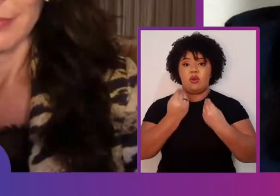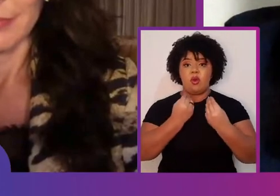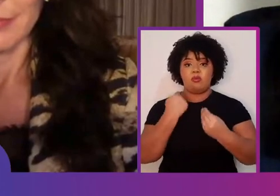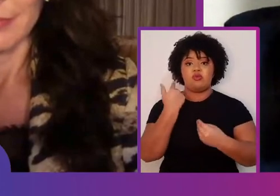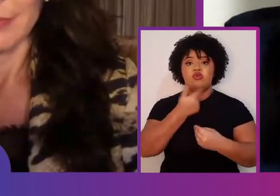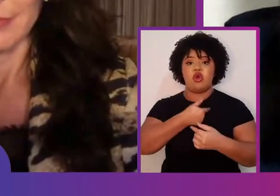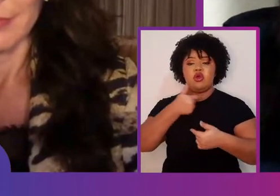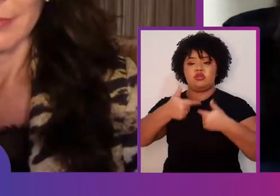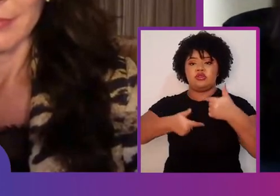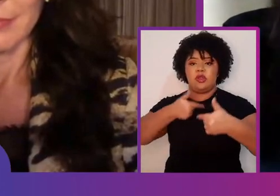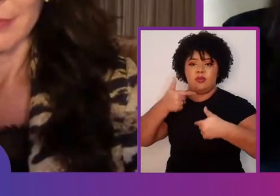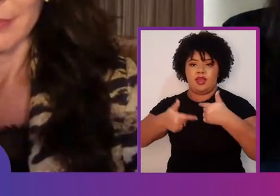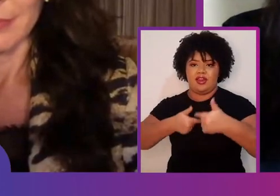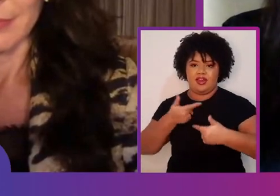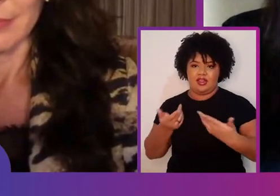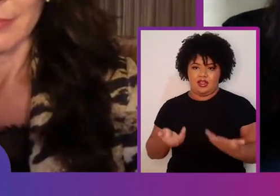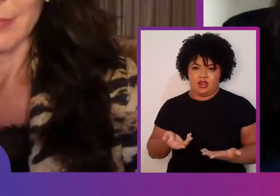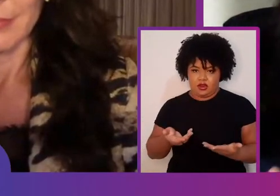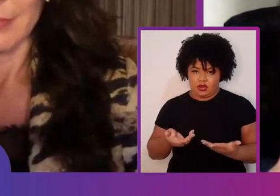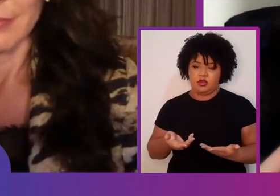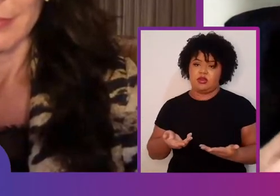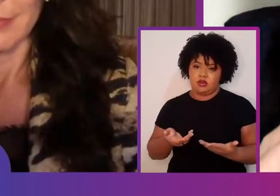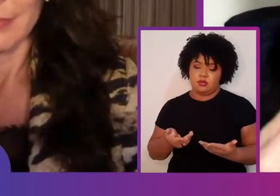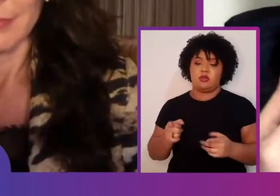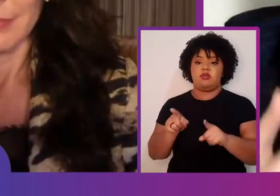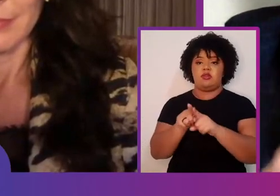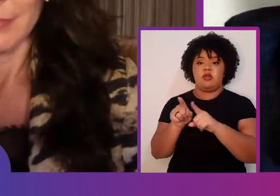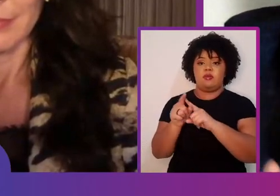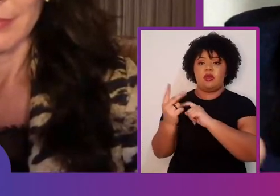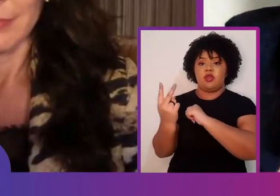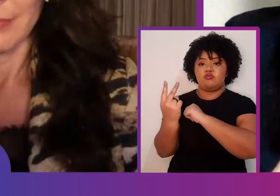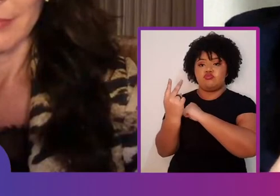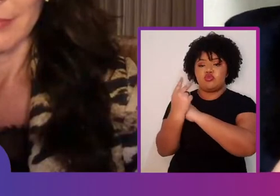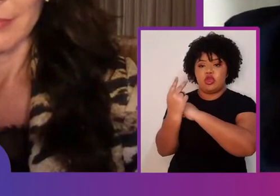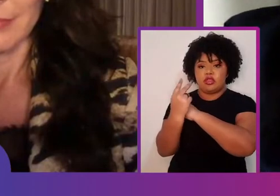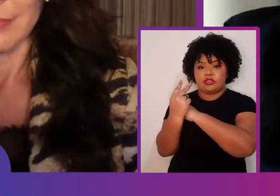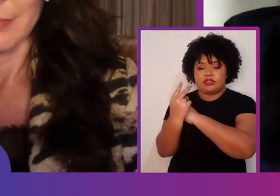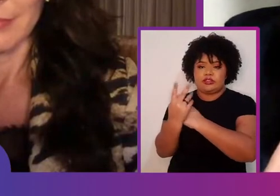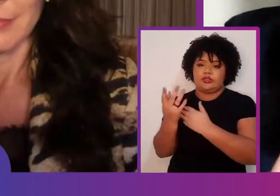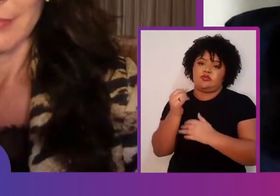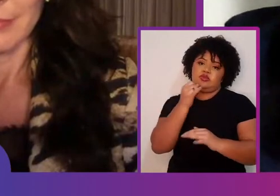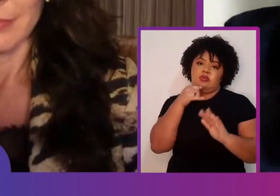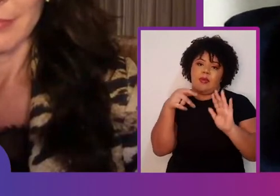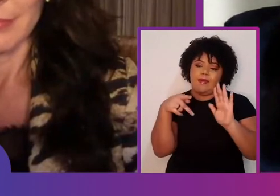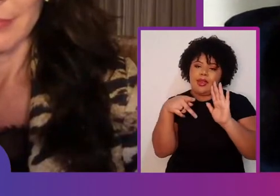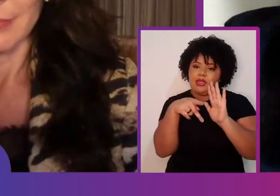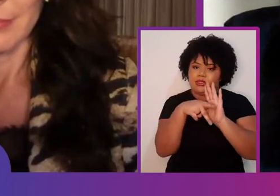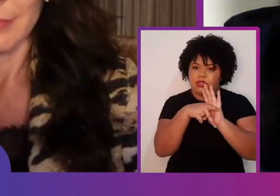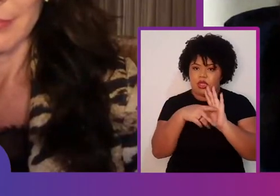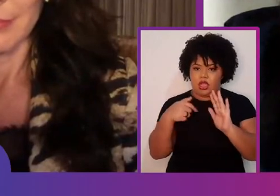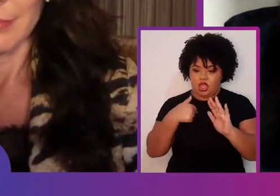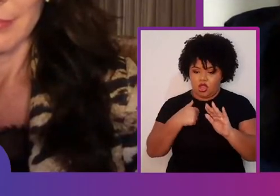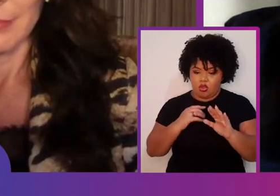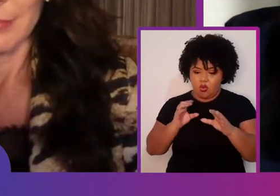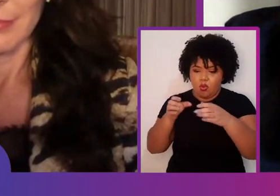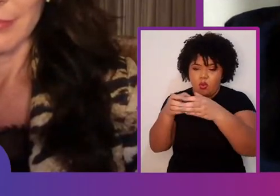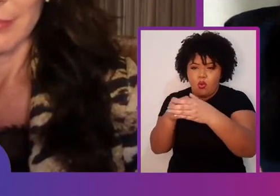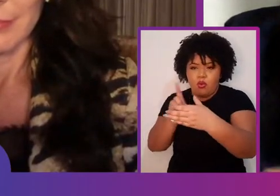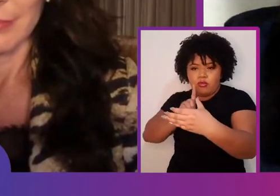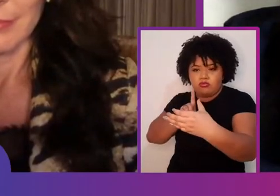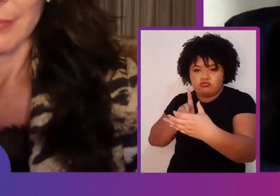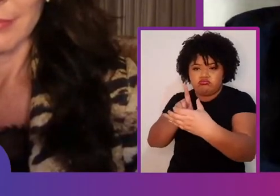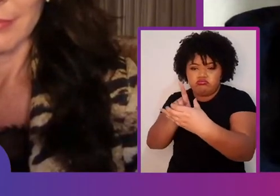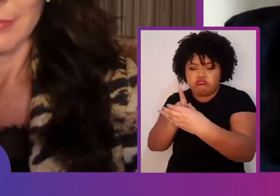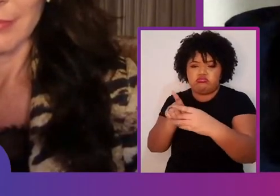E os fatores protetores, que seriam pertencimento, a formação do time, engajamento com a